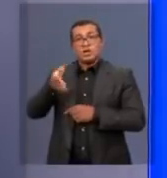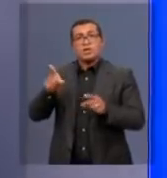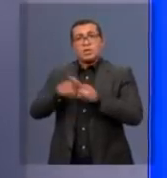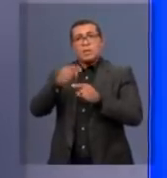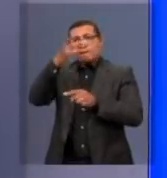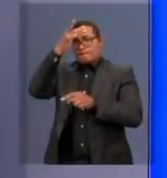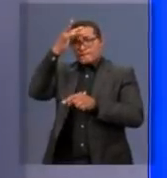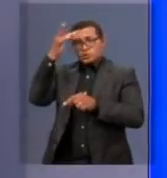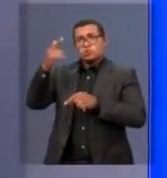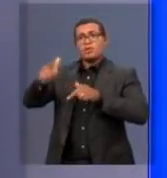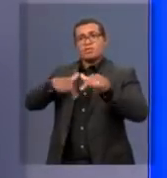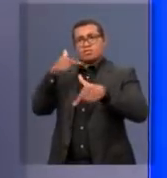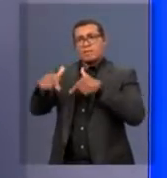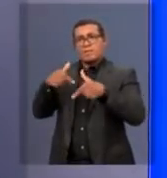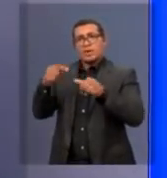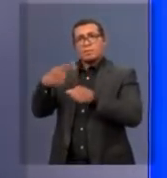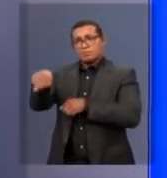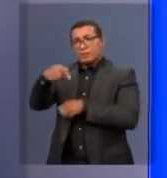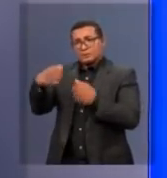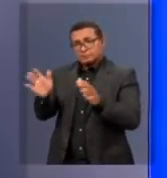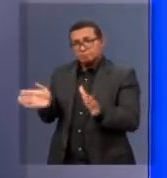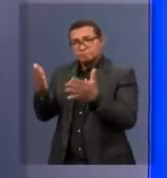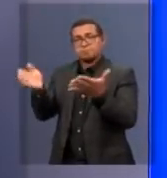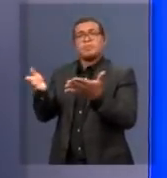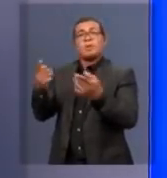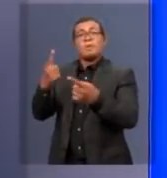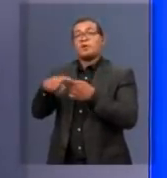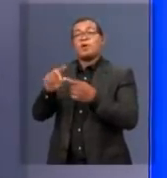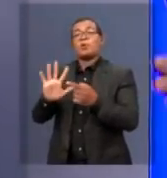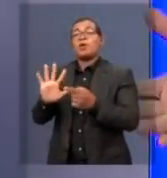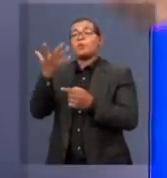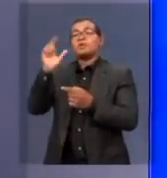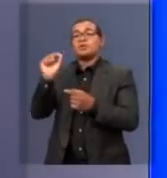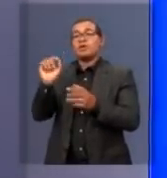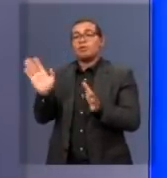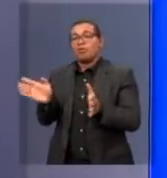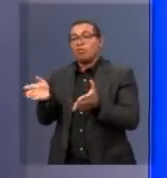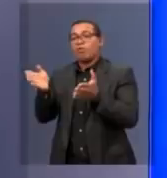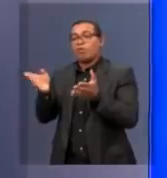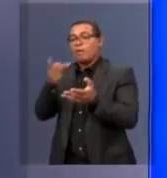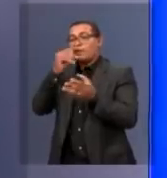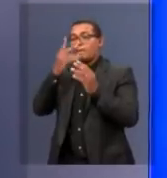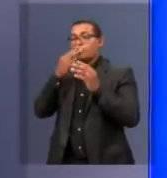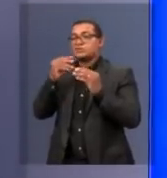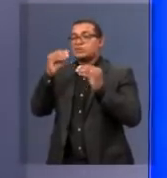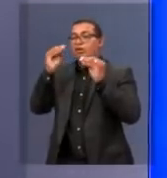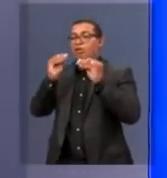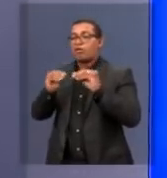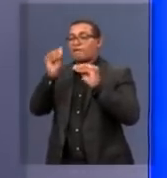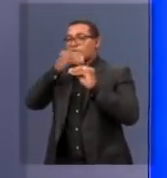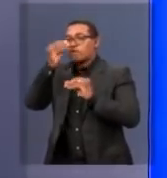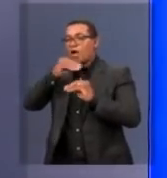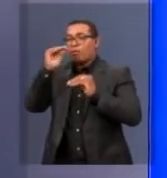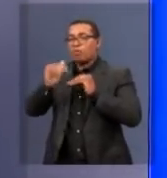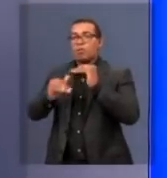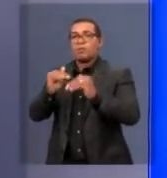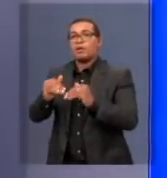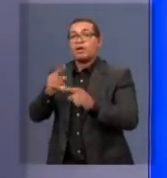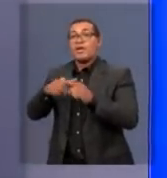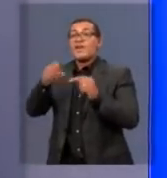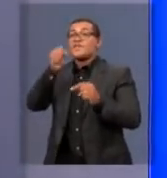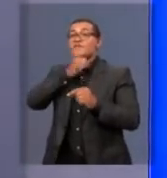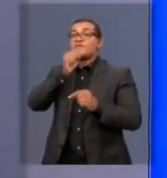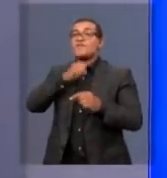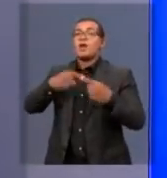todos eles são motivados o que desmotiva o servidor é a velha política que joga um monte de gente mas gerenciá los sem capacidade sem